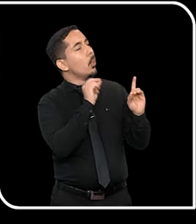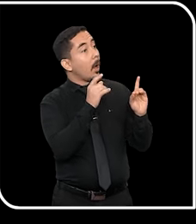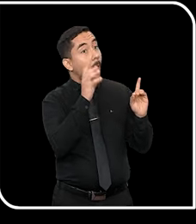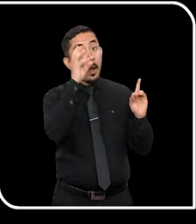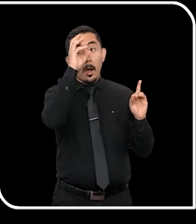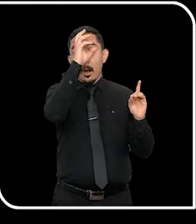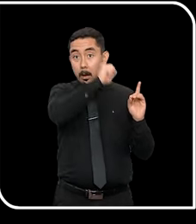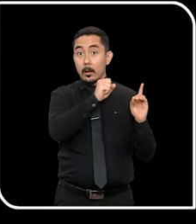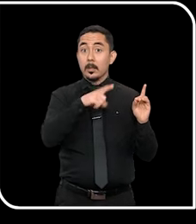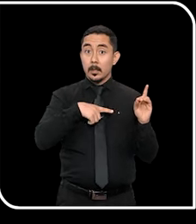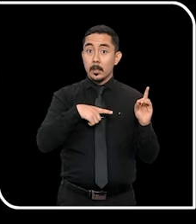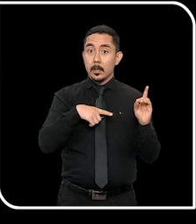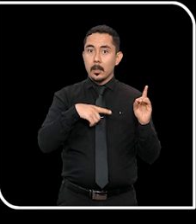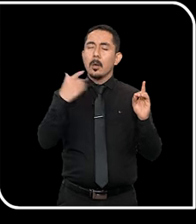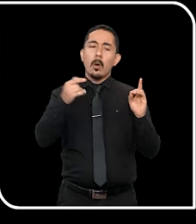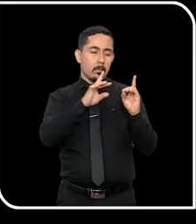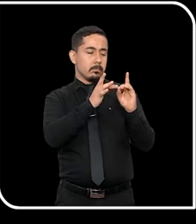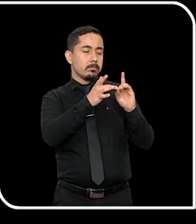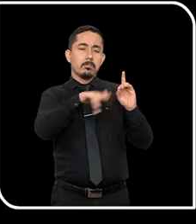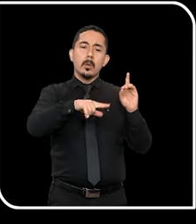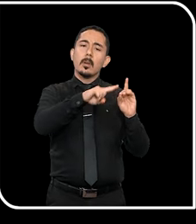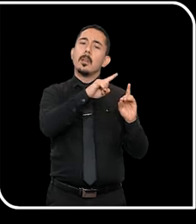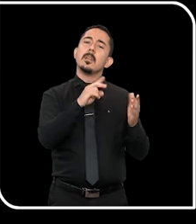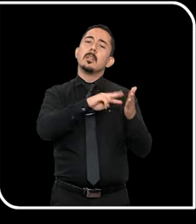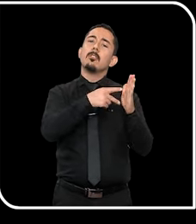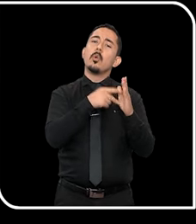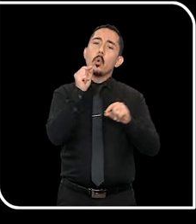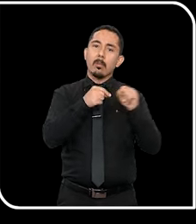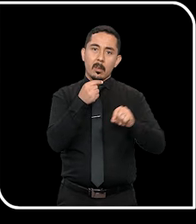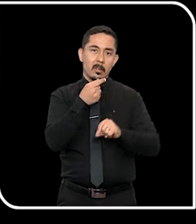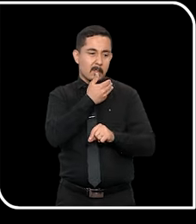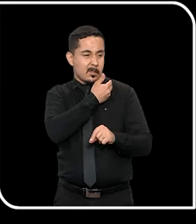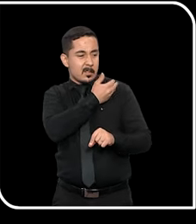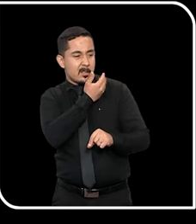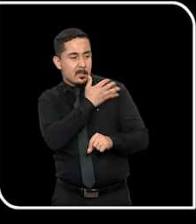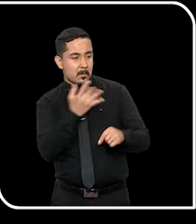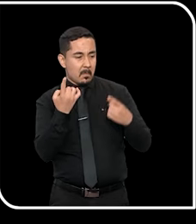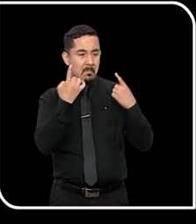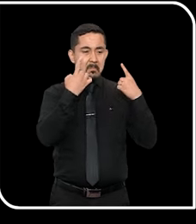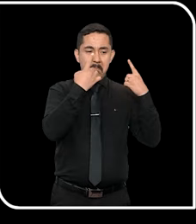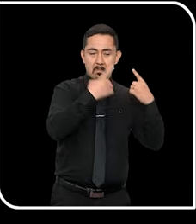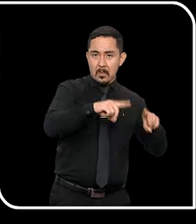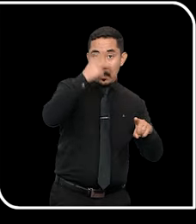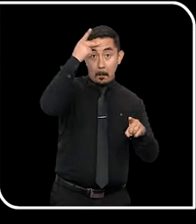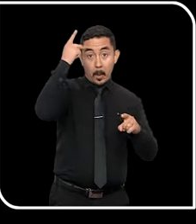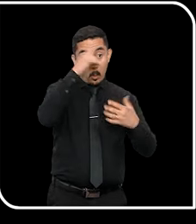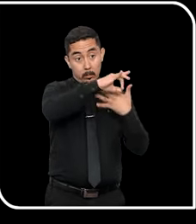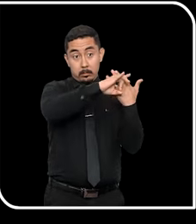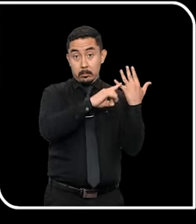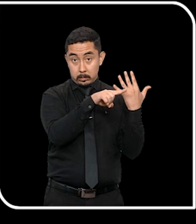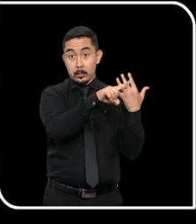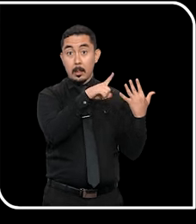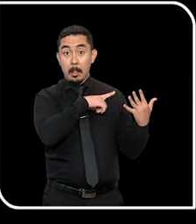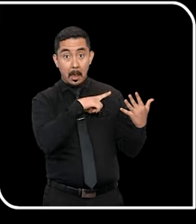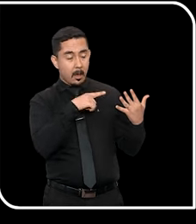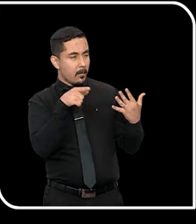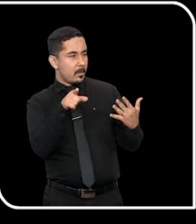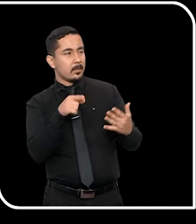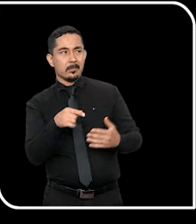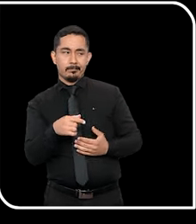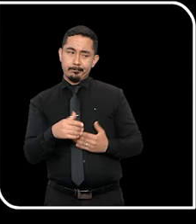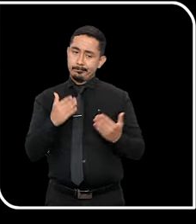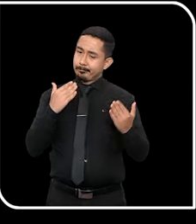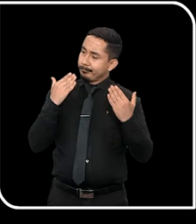gente pode definir como a opressão o preconceito a discriminação contra as pessoas que possuem algum tipo de